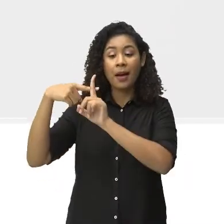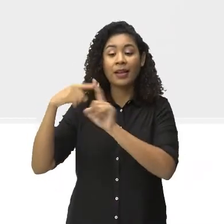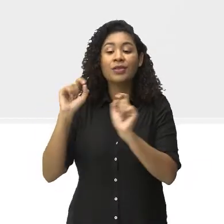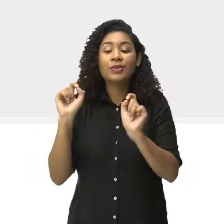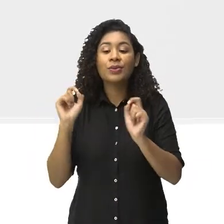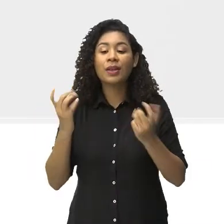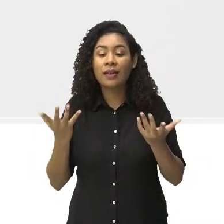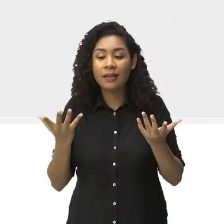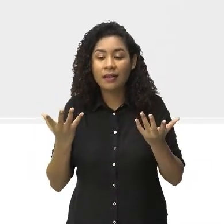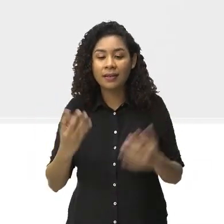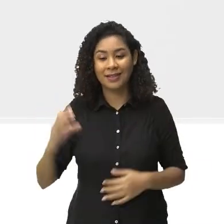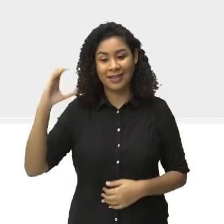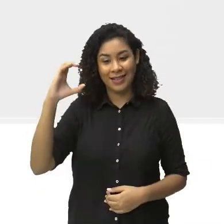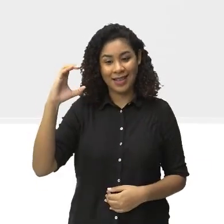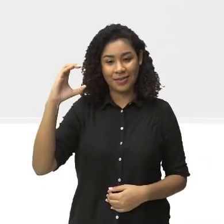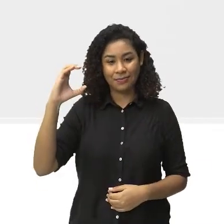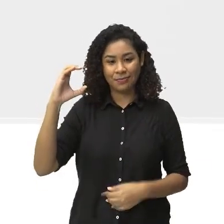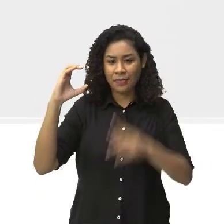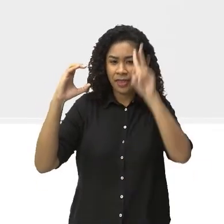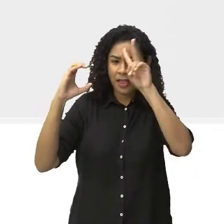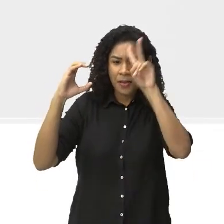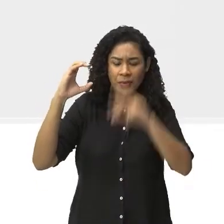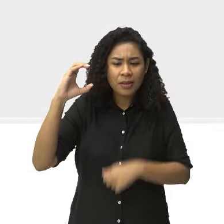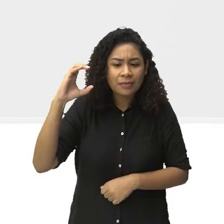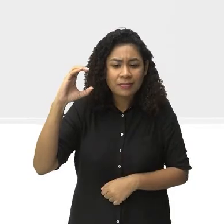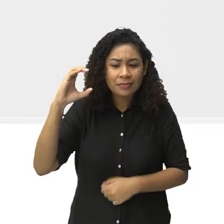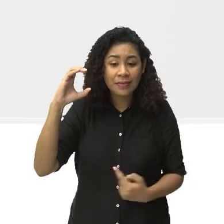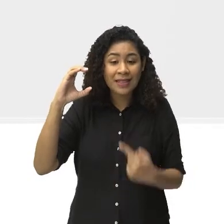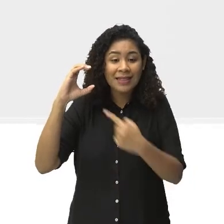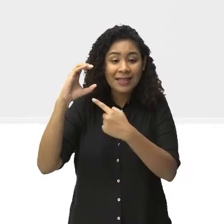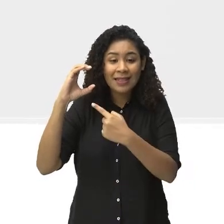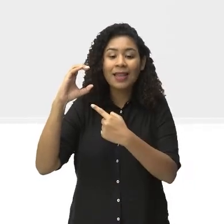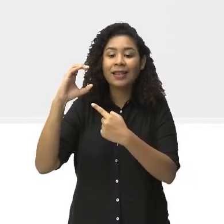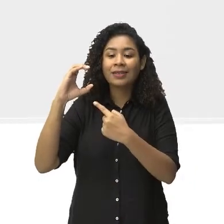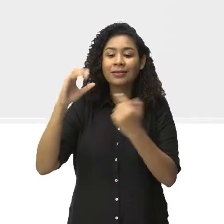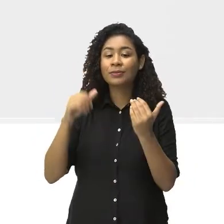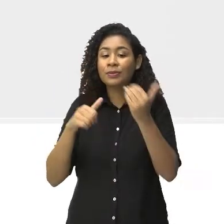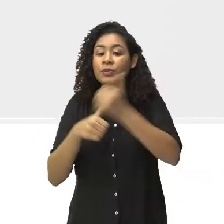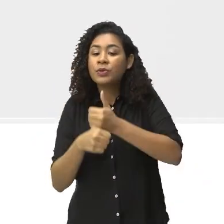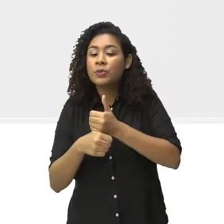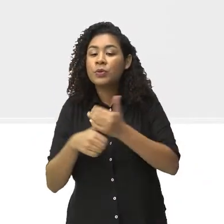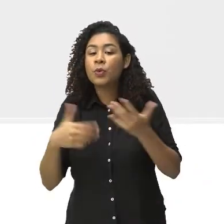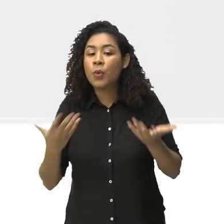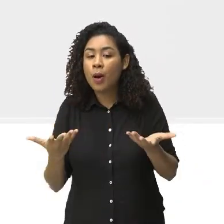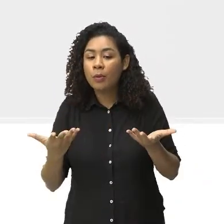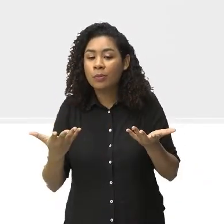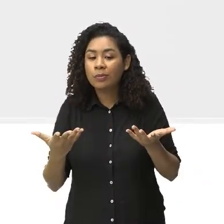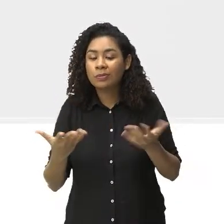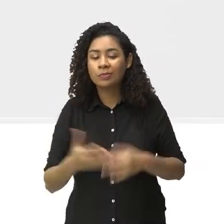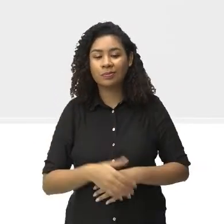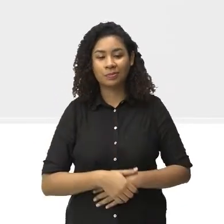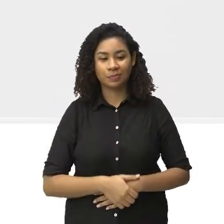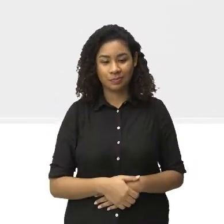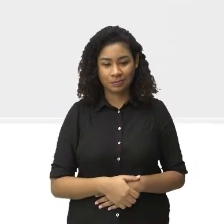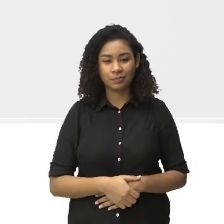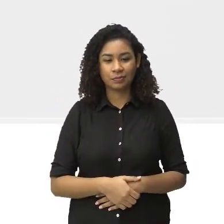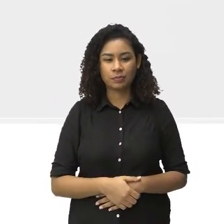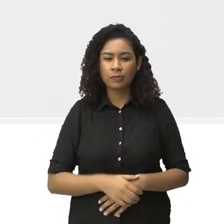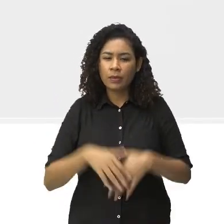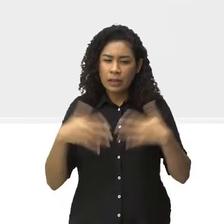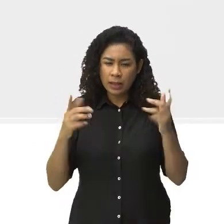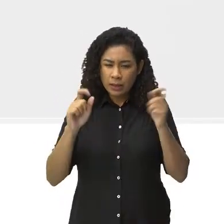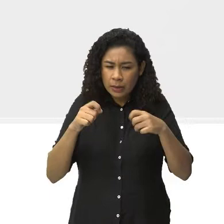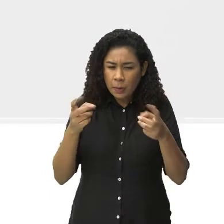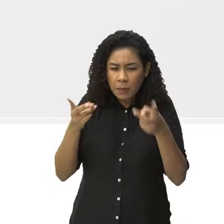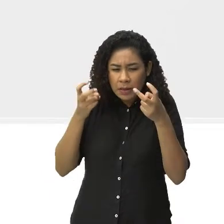C é o coeficiente C aqui da minha equação. Então, veja que como eu tenho um negativo